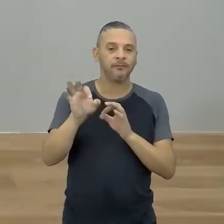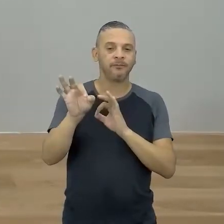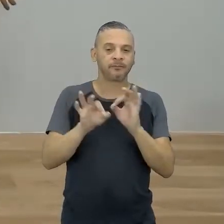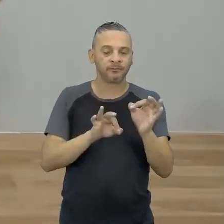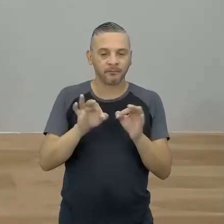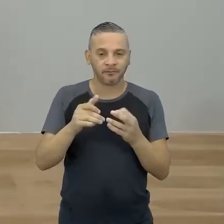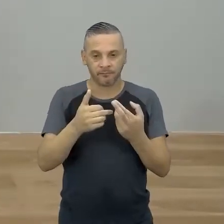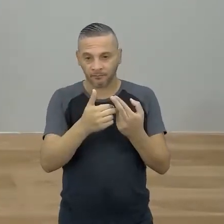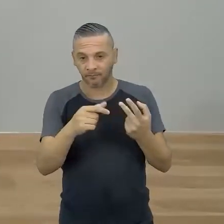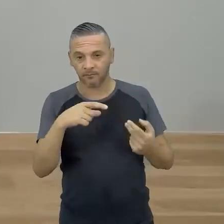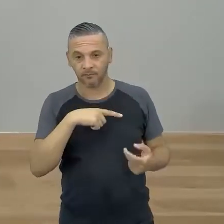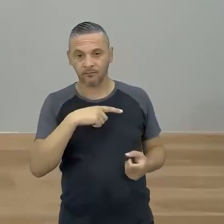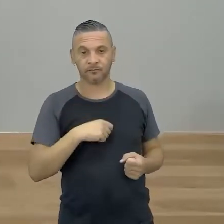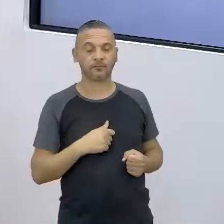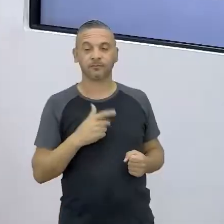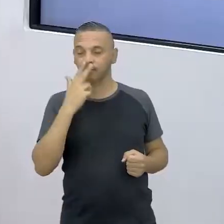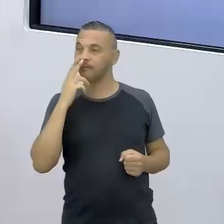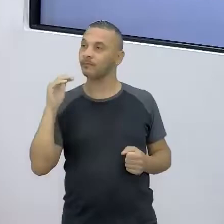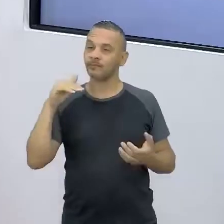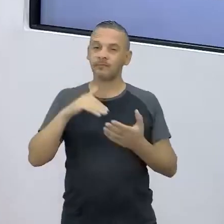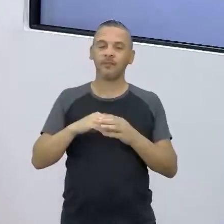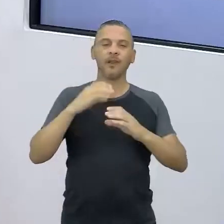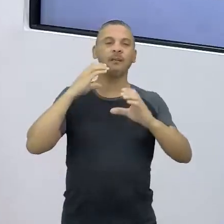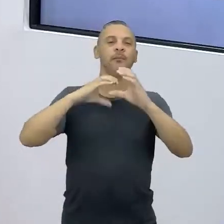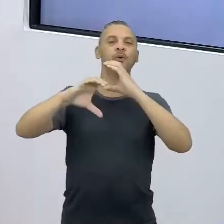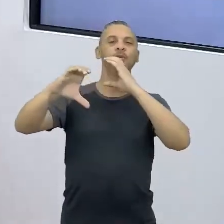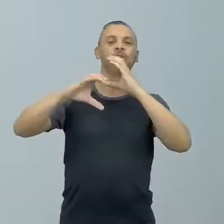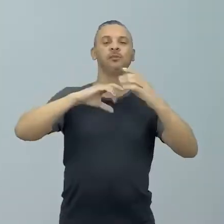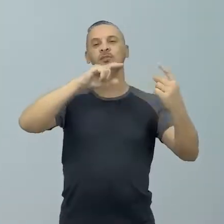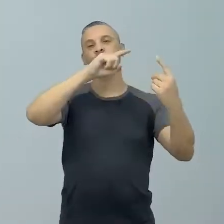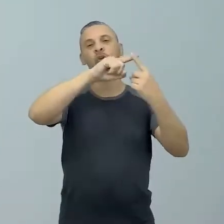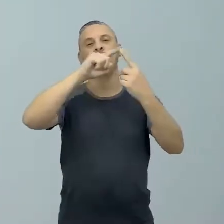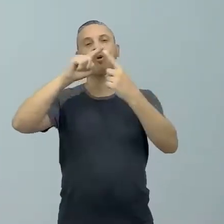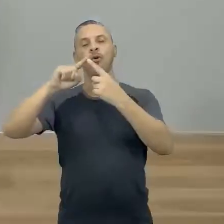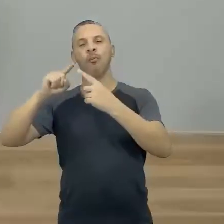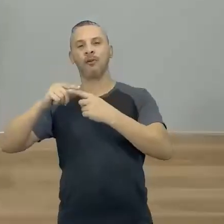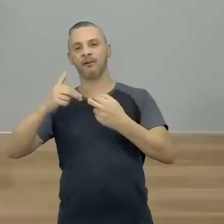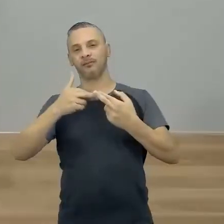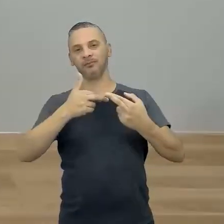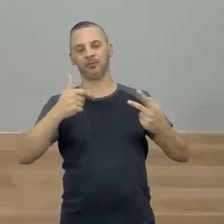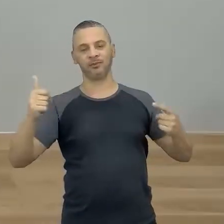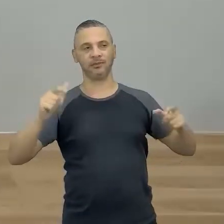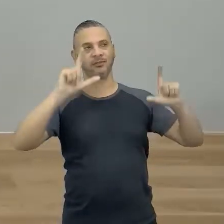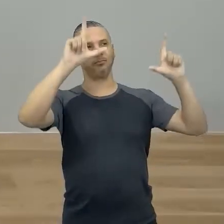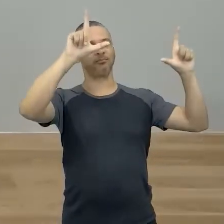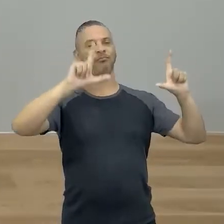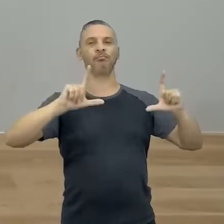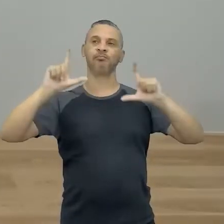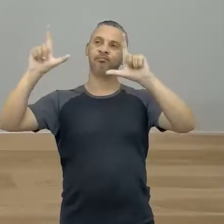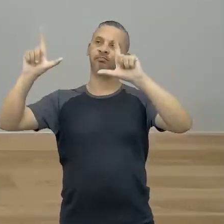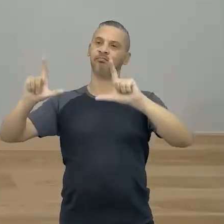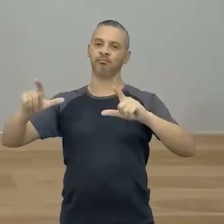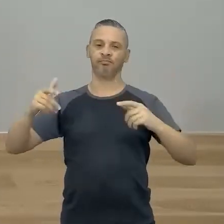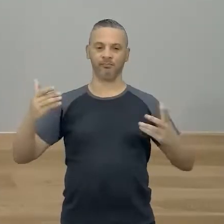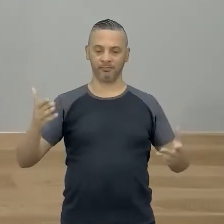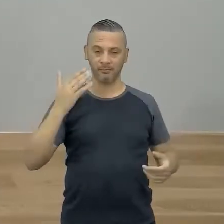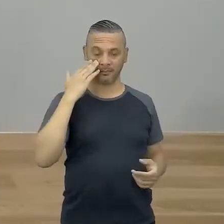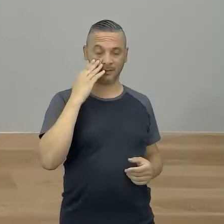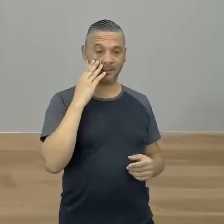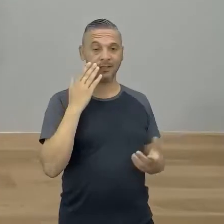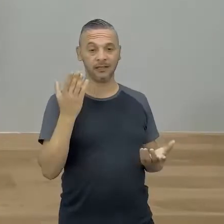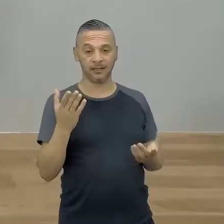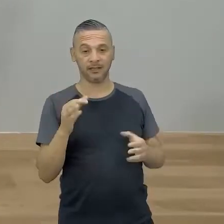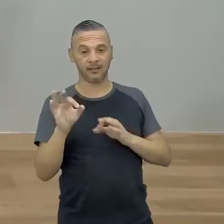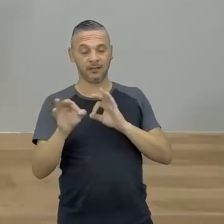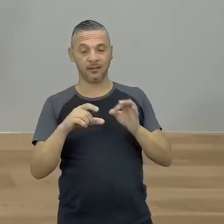tal. música Até o tipo de moderninha. música, de acordo com a imagem, a gente teria diferença, né? Aqui seria uma música, uma